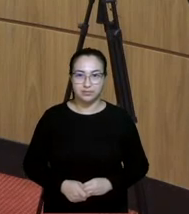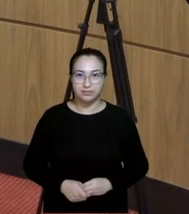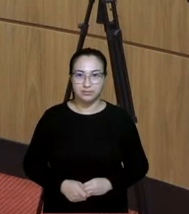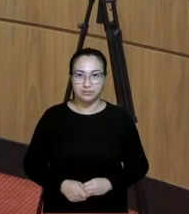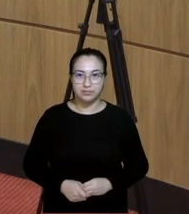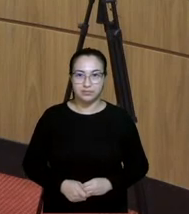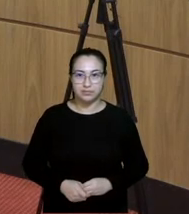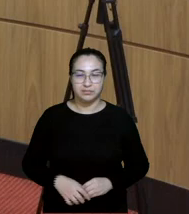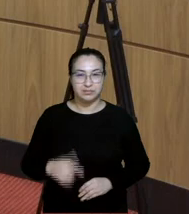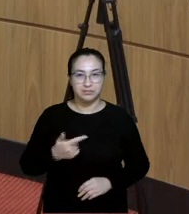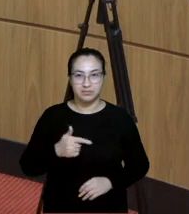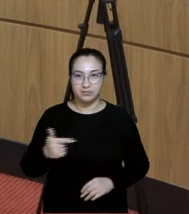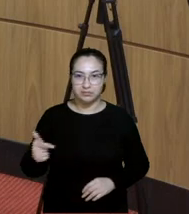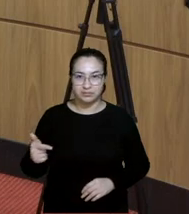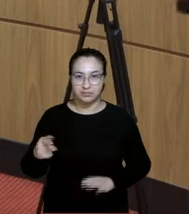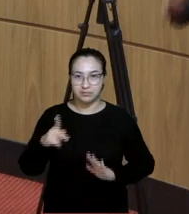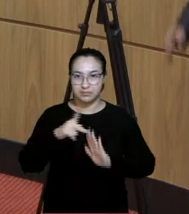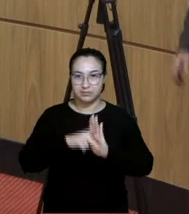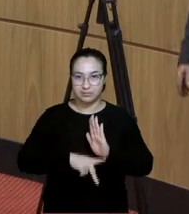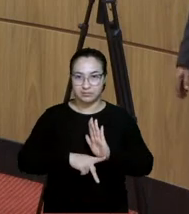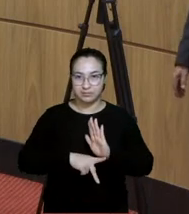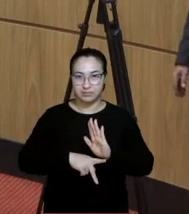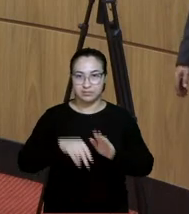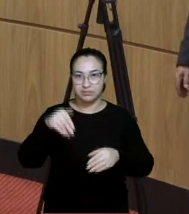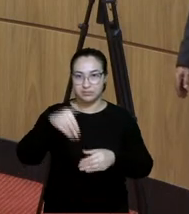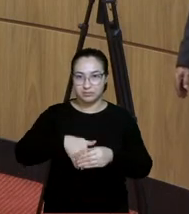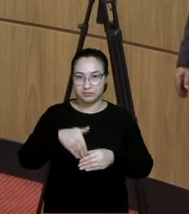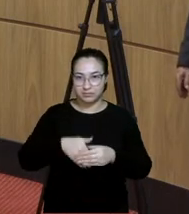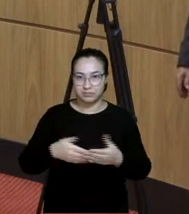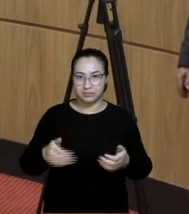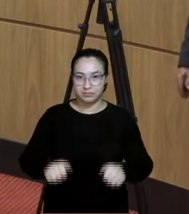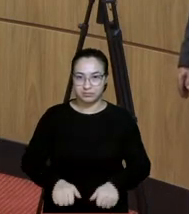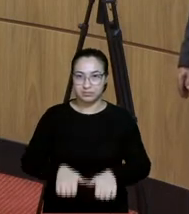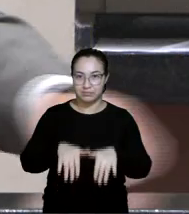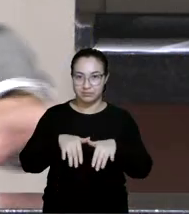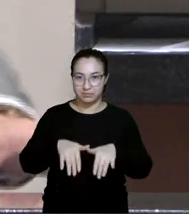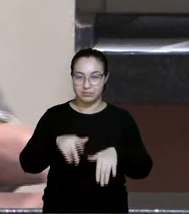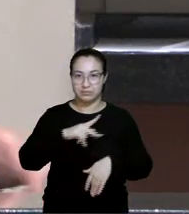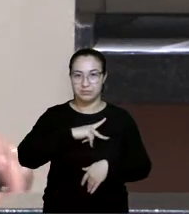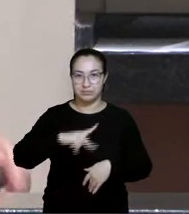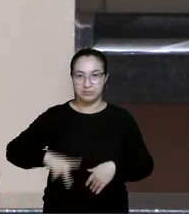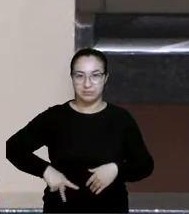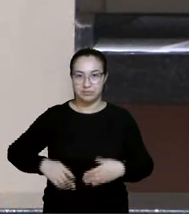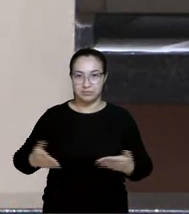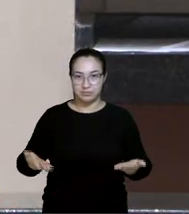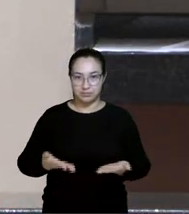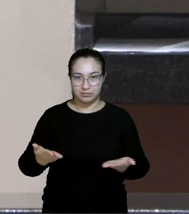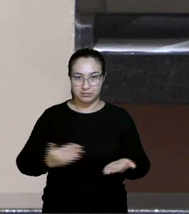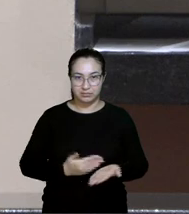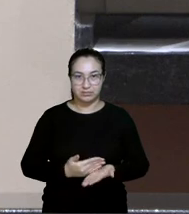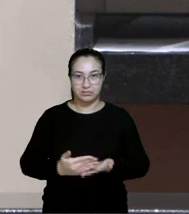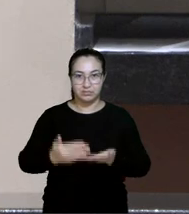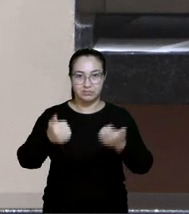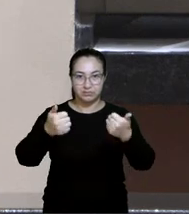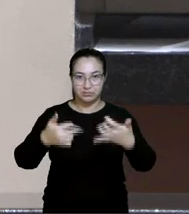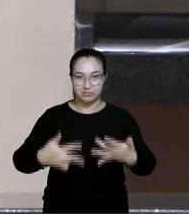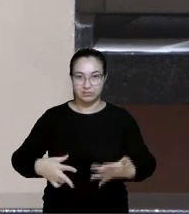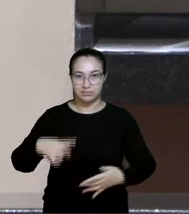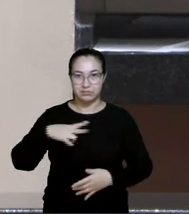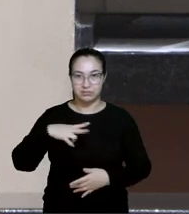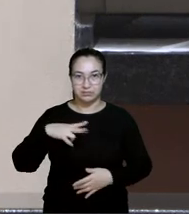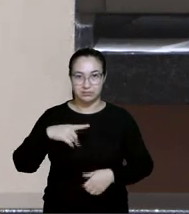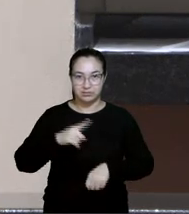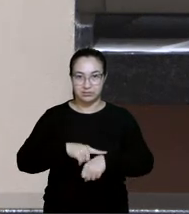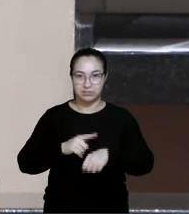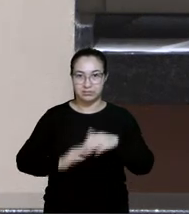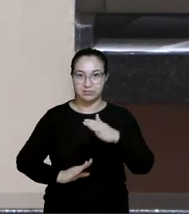Não havendo mais projetos para deliberarmos nesta sessão, esta presidência passa às explicações pessoais. Pelo tempo de